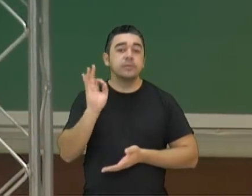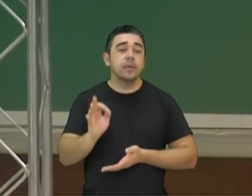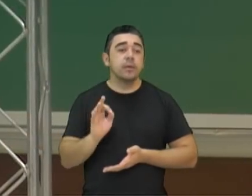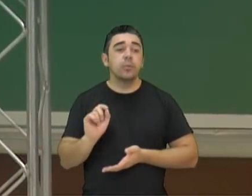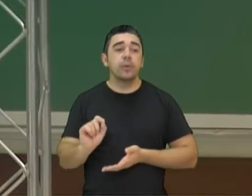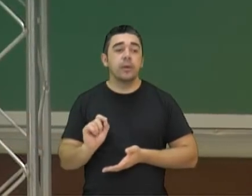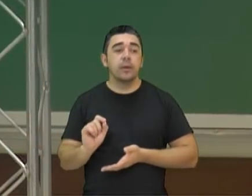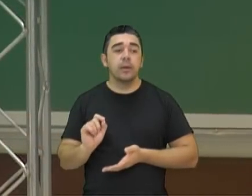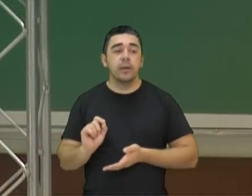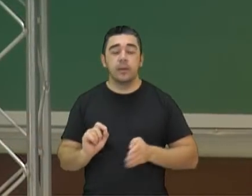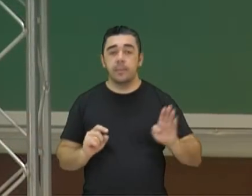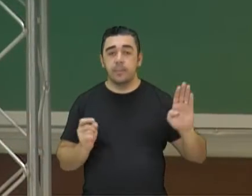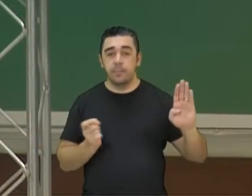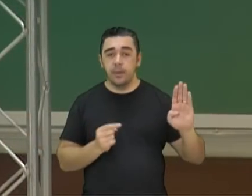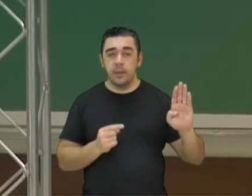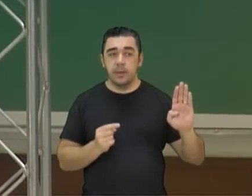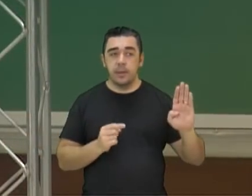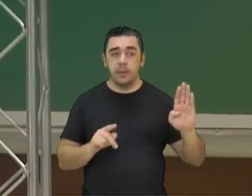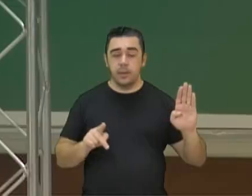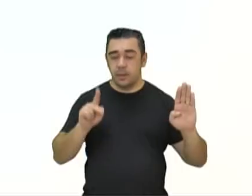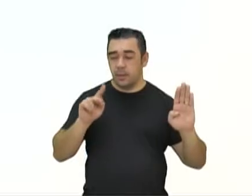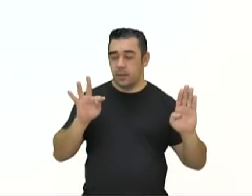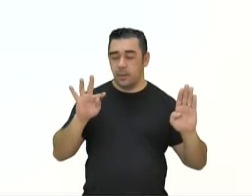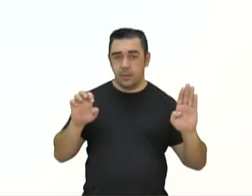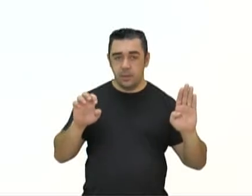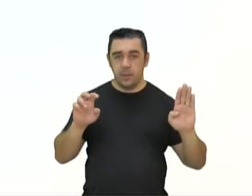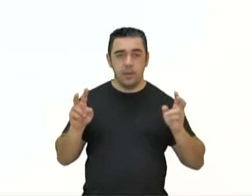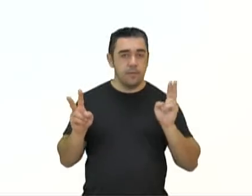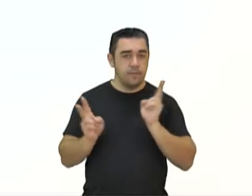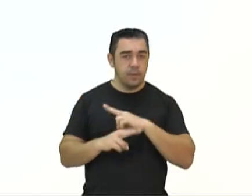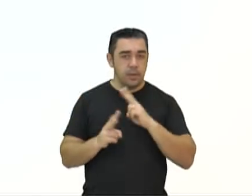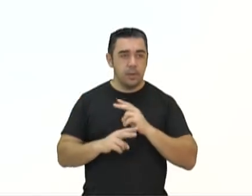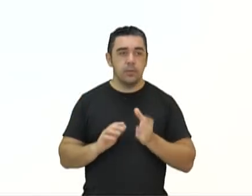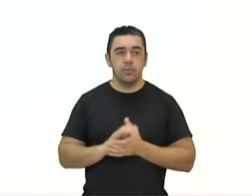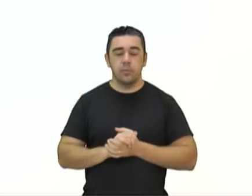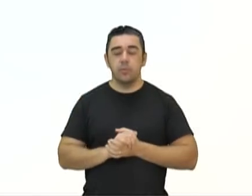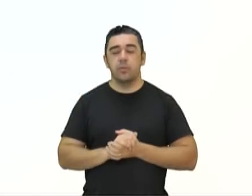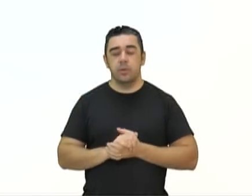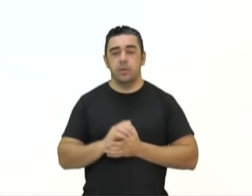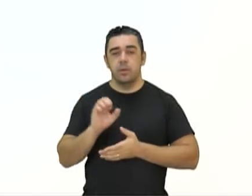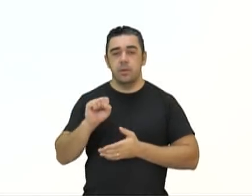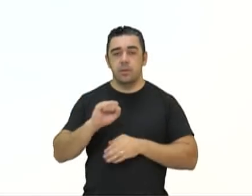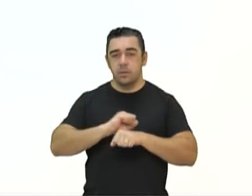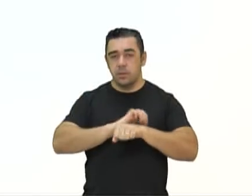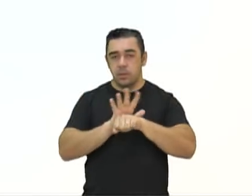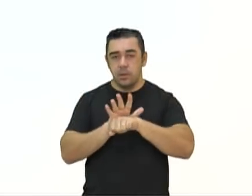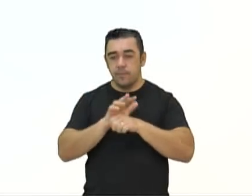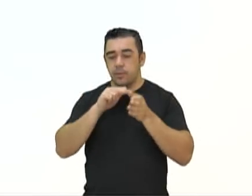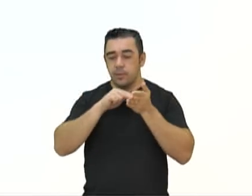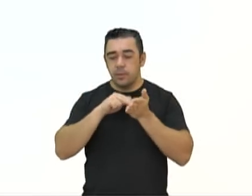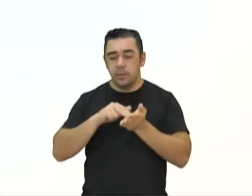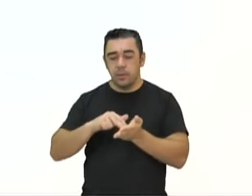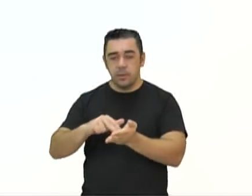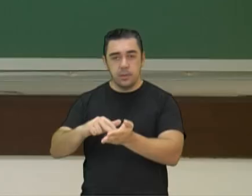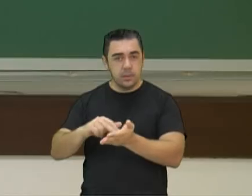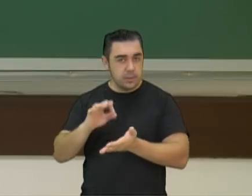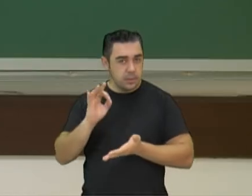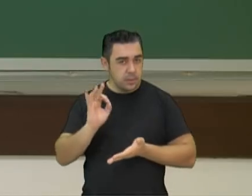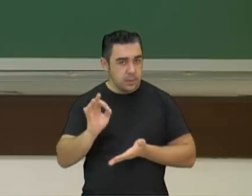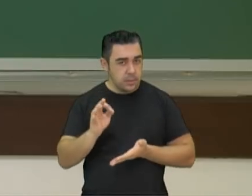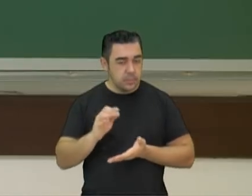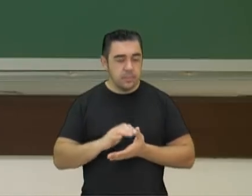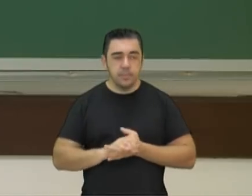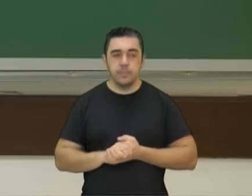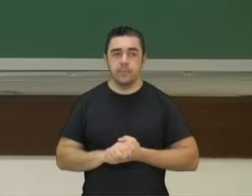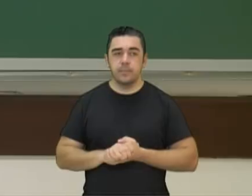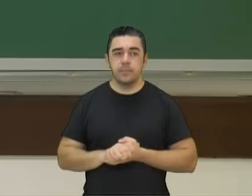correta, kite. Na verdade, é vento e surf, deslizar. Certo? Vamos para a